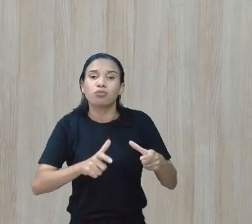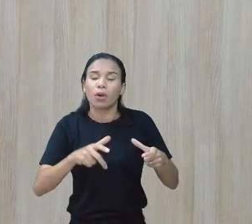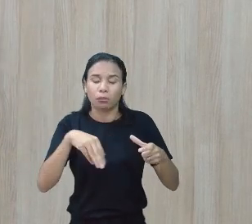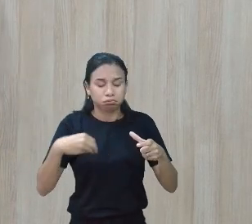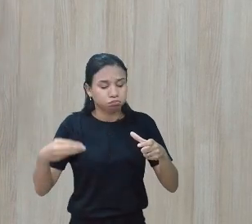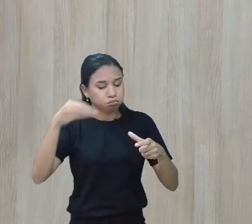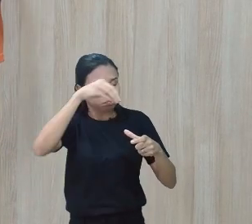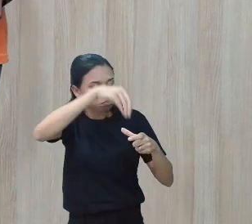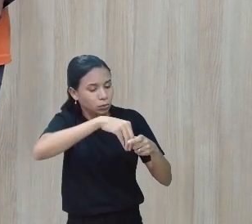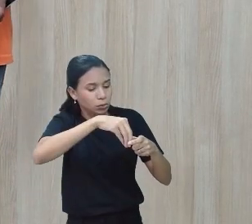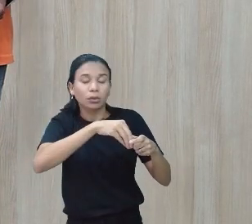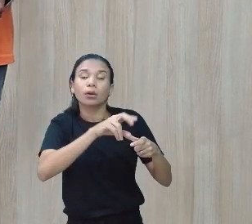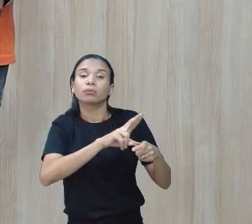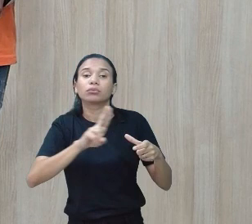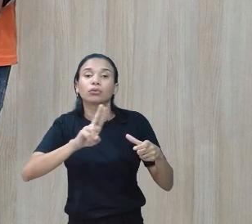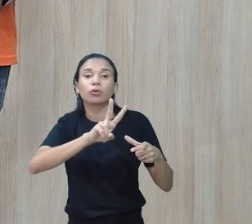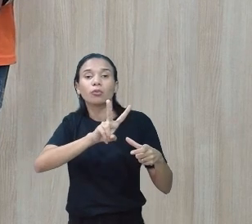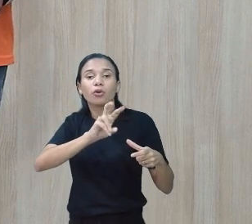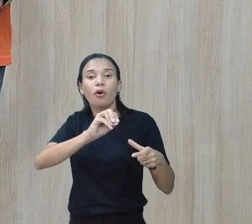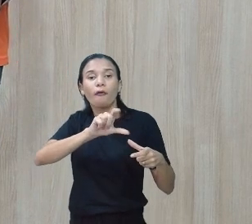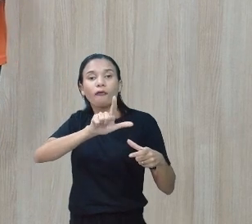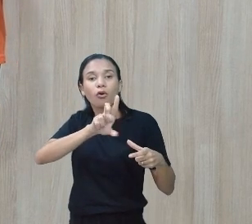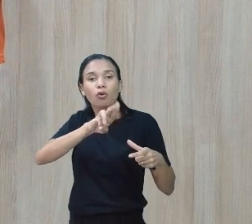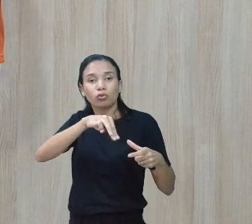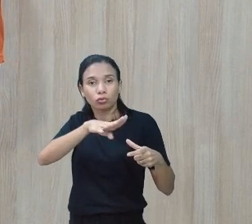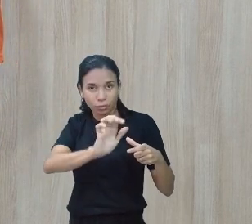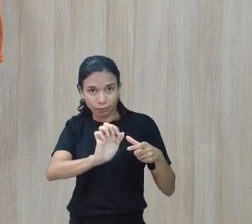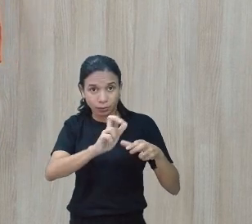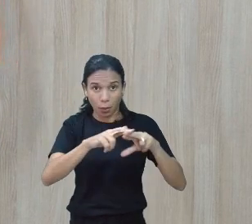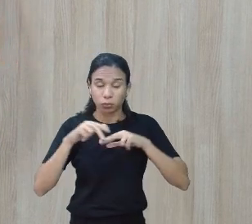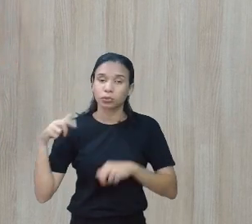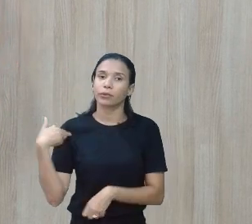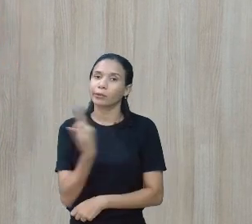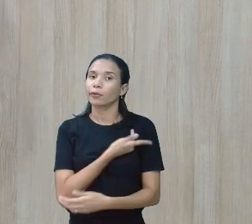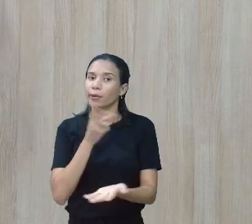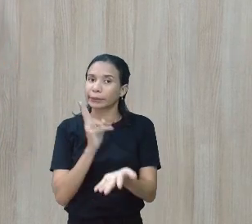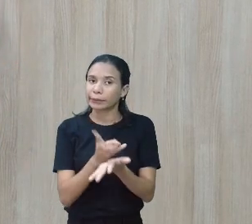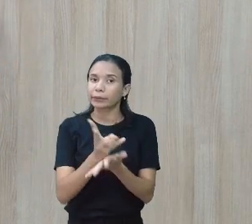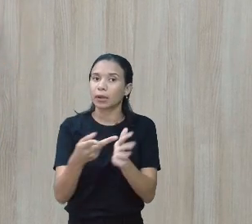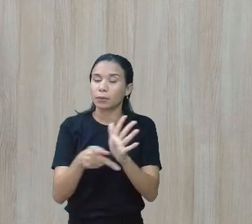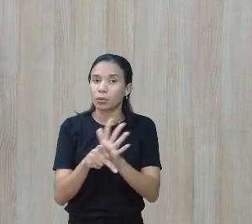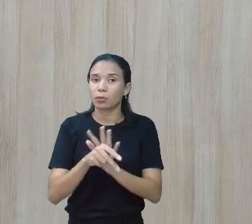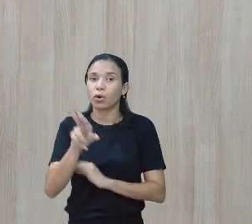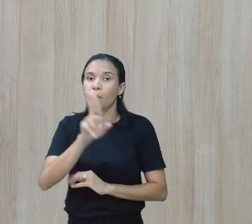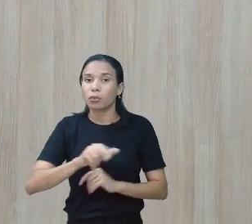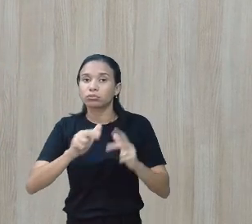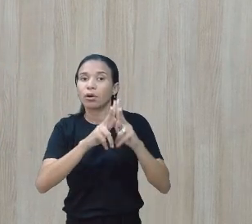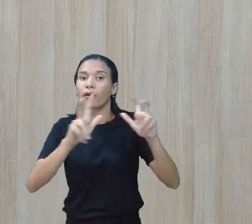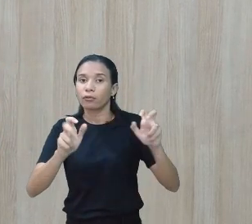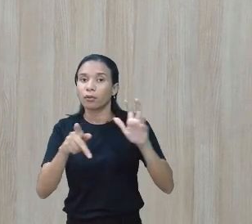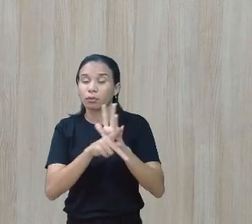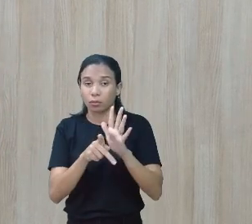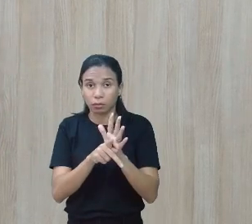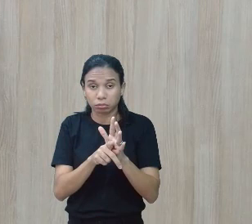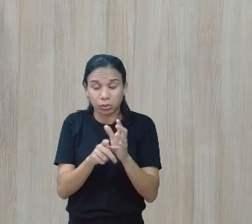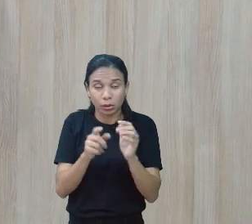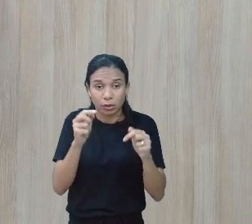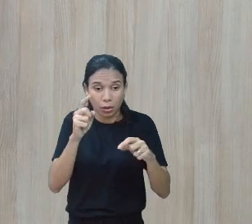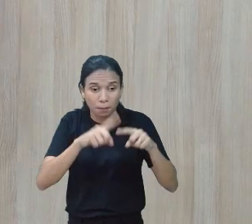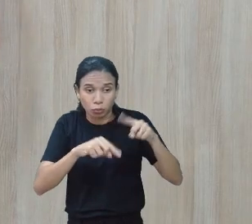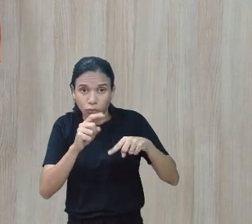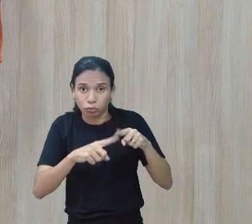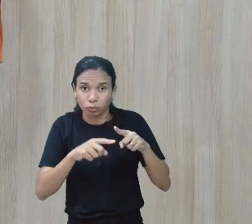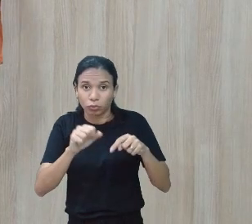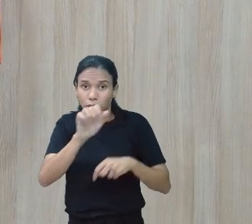por esse objeto é o que a gente chama de volume. A gente sempre vai calcular volume de figuras espaciais,